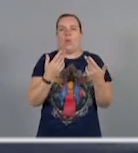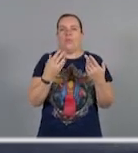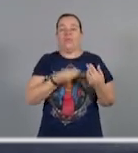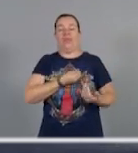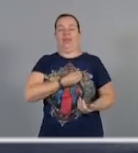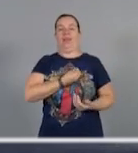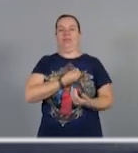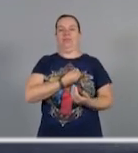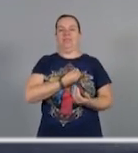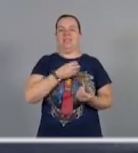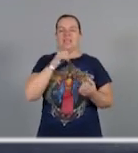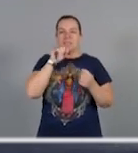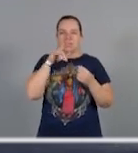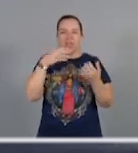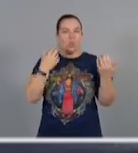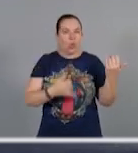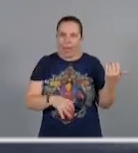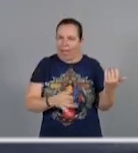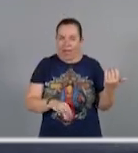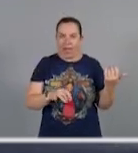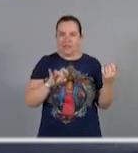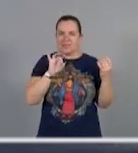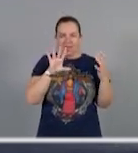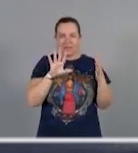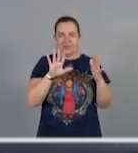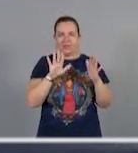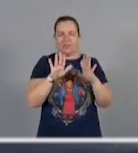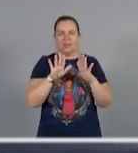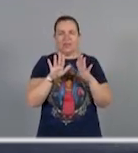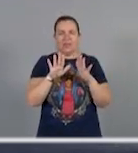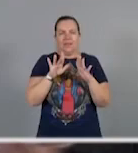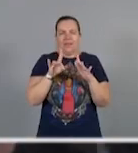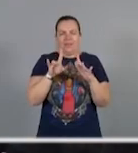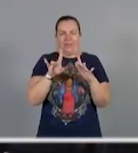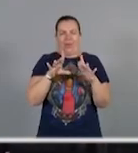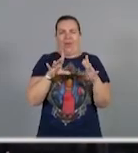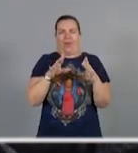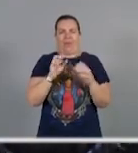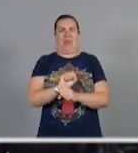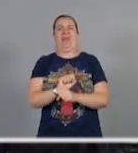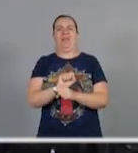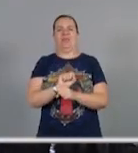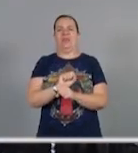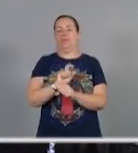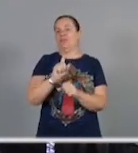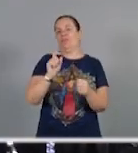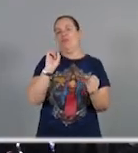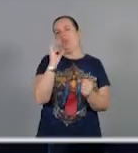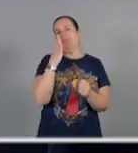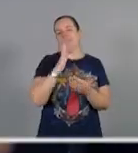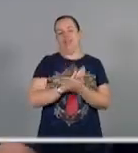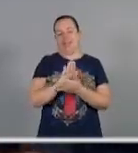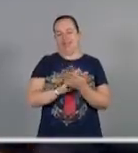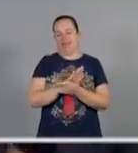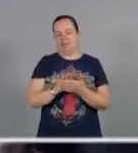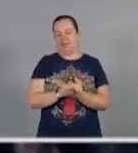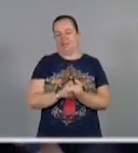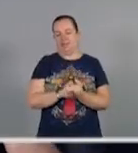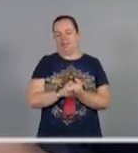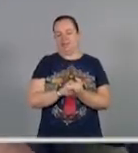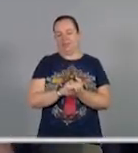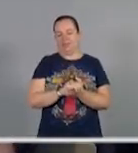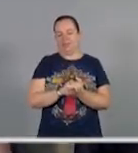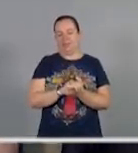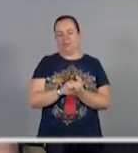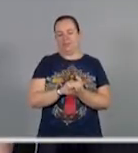filho? Toca uma nota só, sem fazer nada. Você é um dom, você é um aparelho aqui, ó.